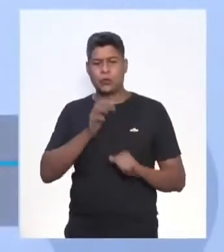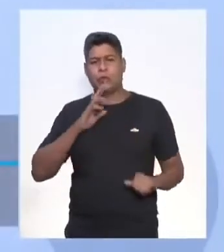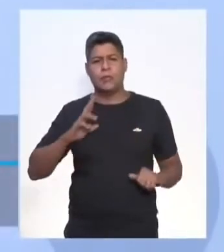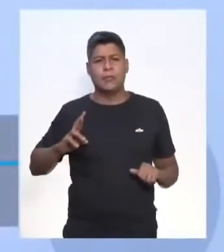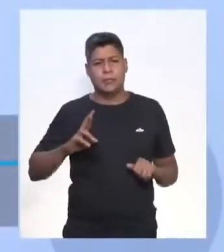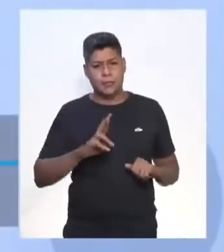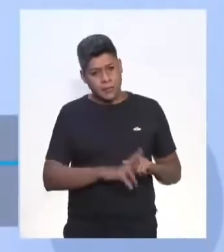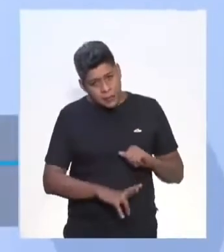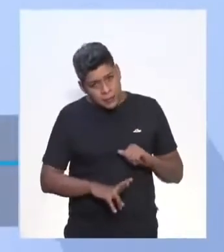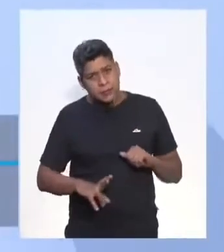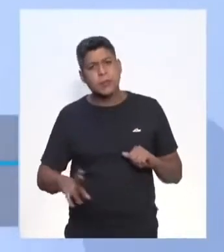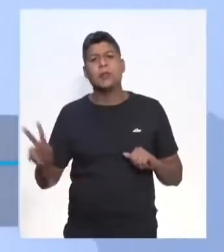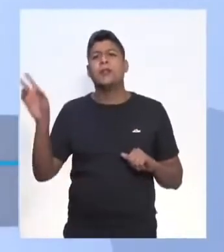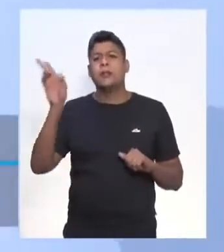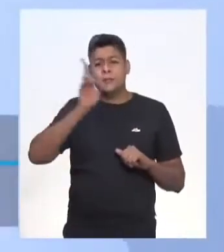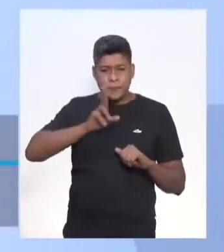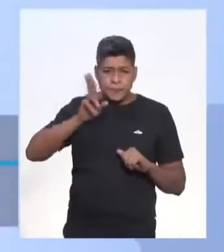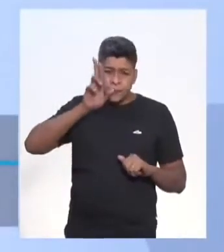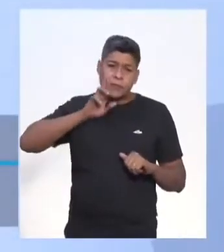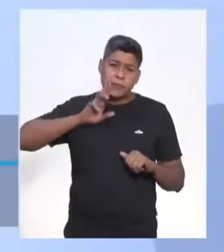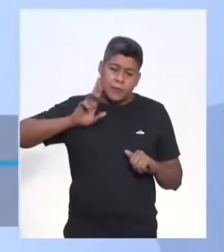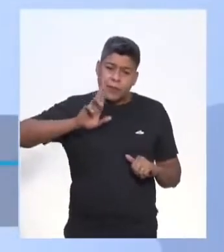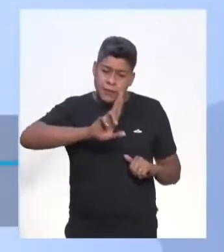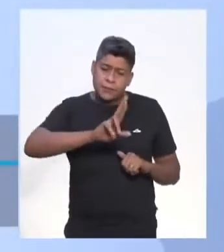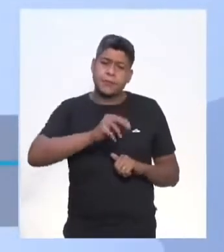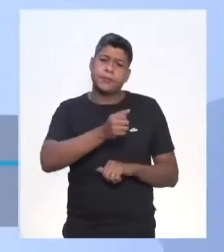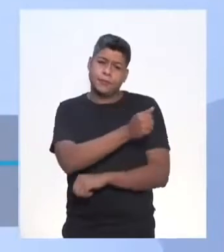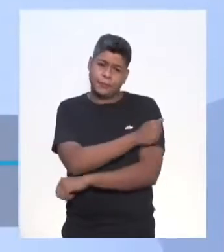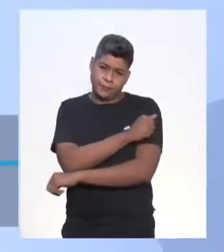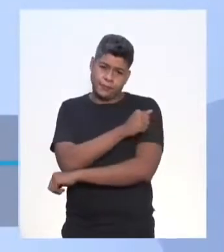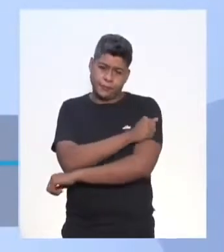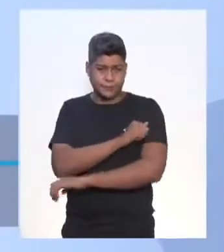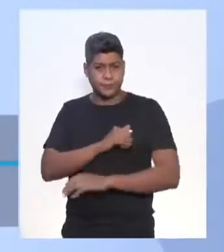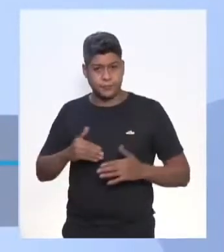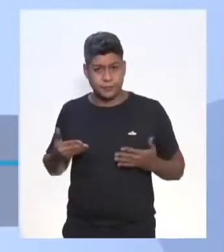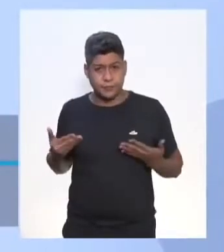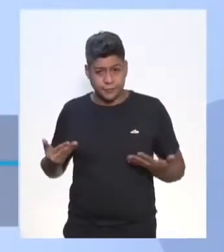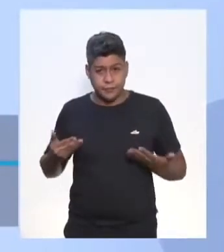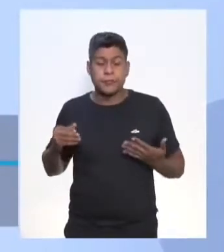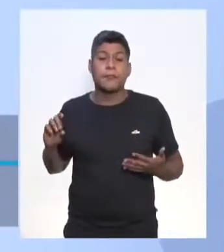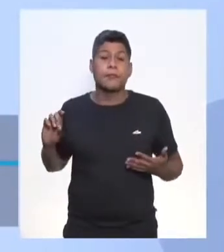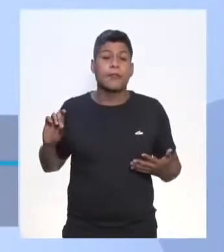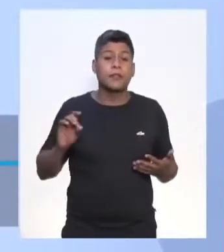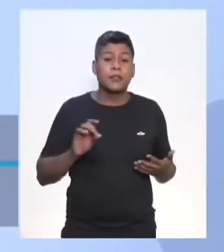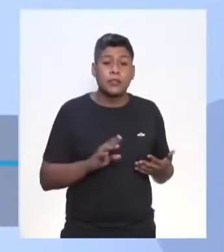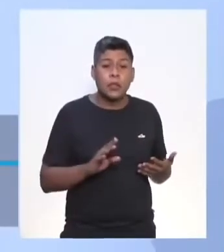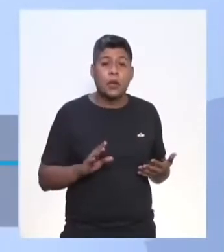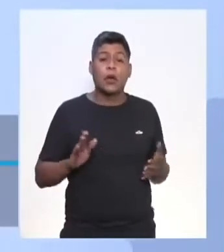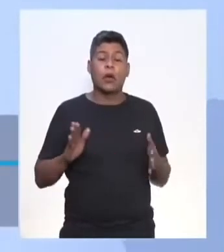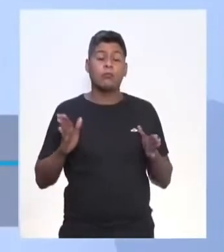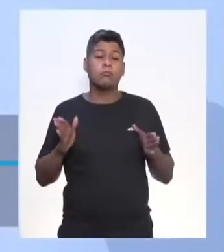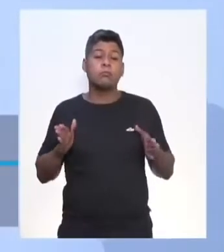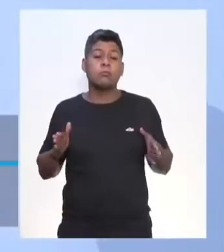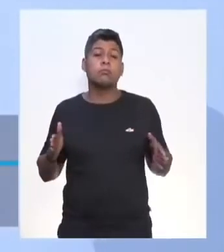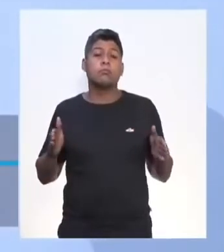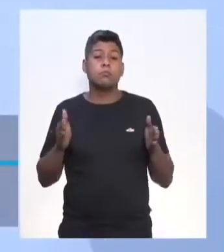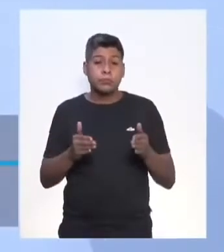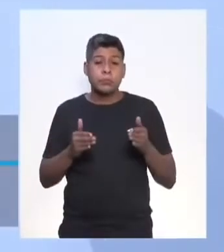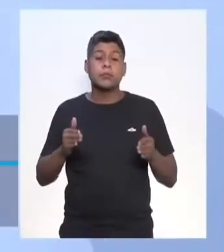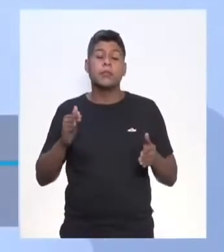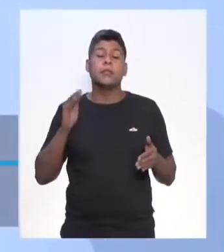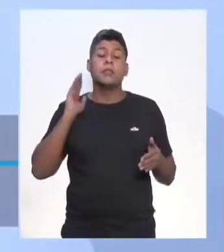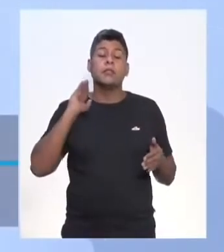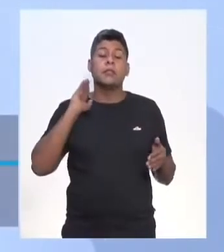respostas, reportando as respostas dos seus estudantes. E aqui só tem um direcionamento aqui, as respostas